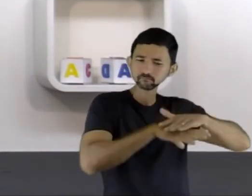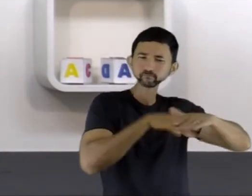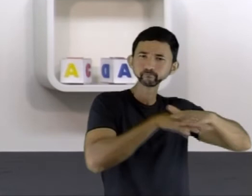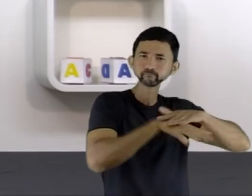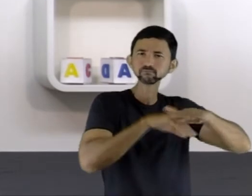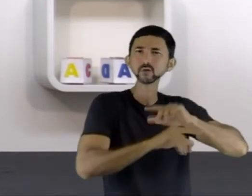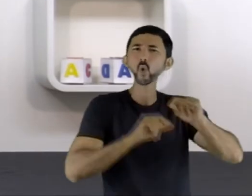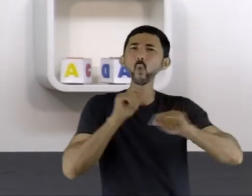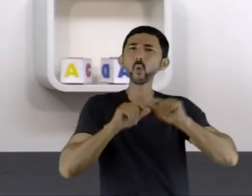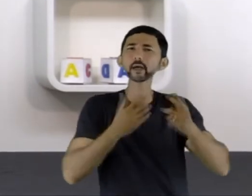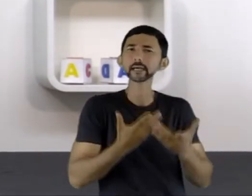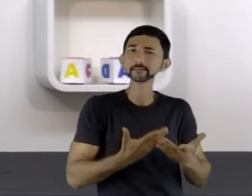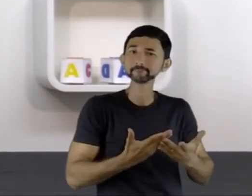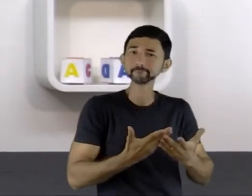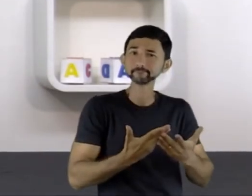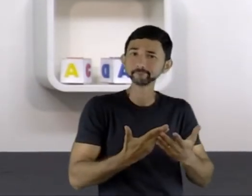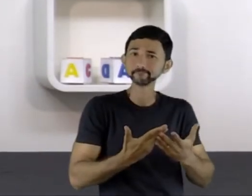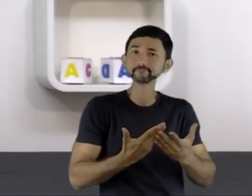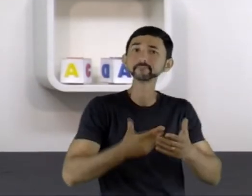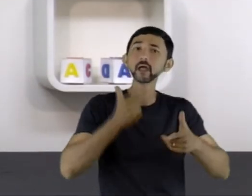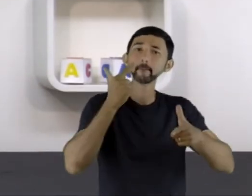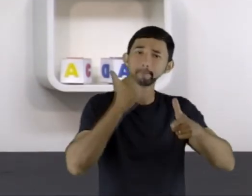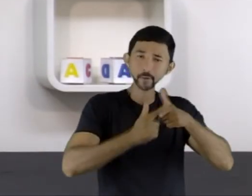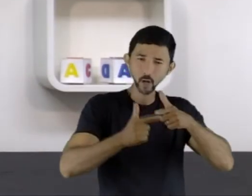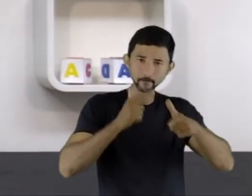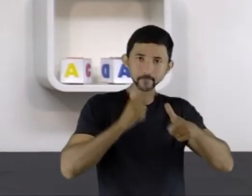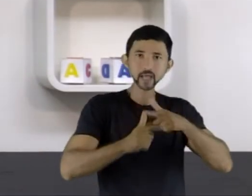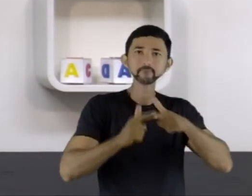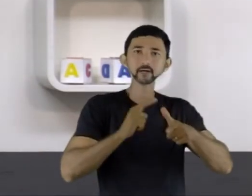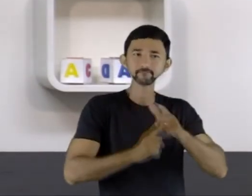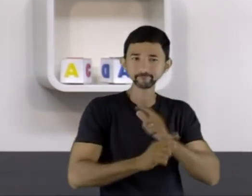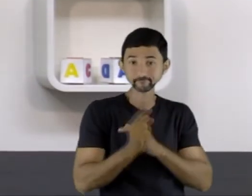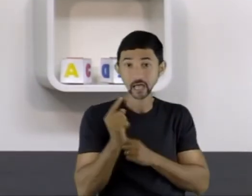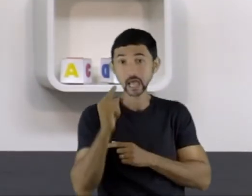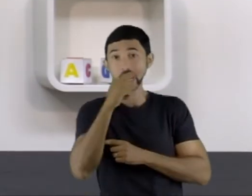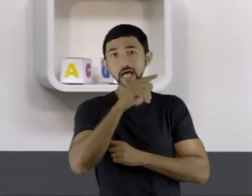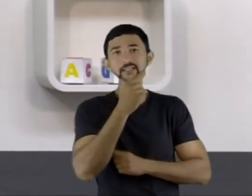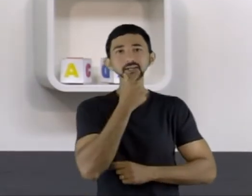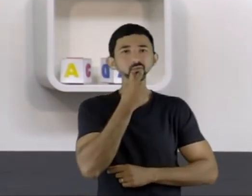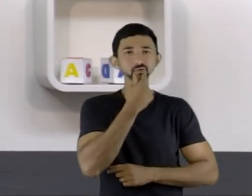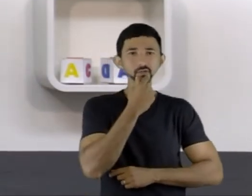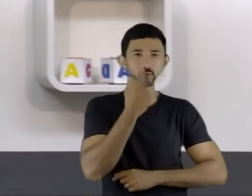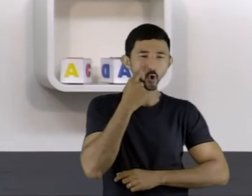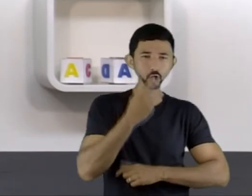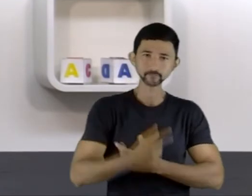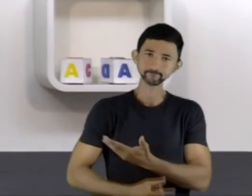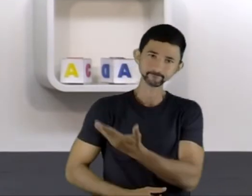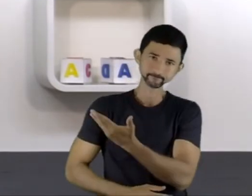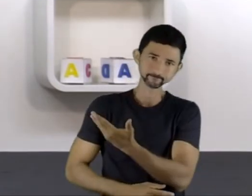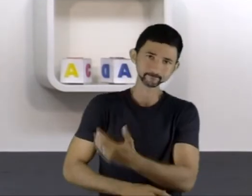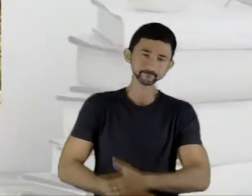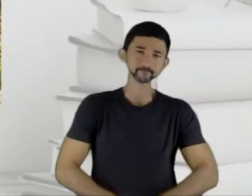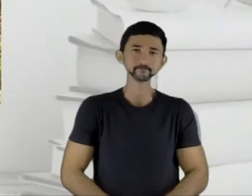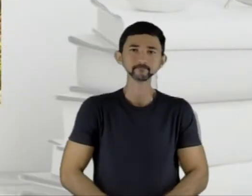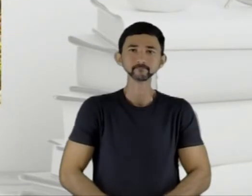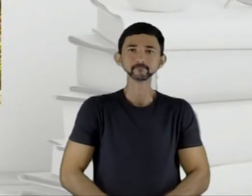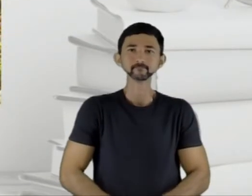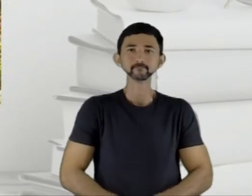demitem? Quebram. Tá? Foi o que aconteceu lá nos Estados Unidos. Voltamos aqui.